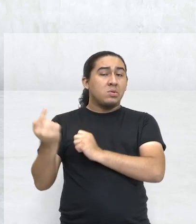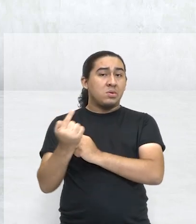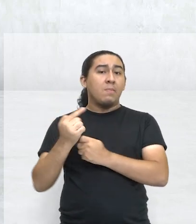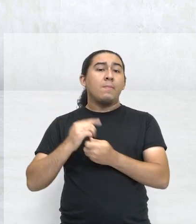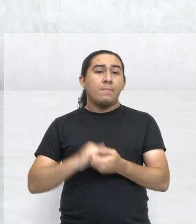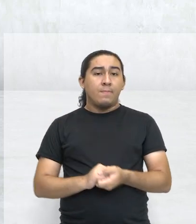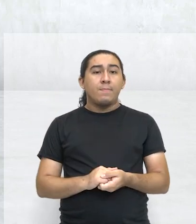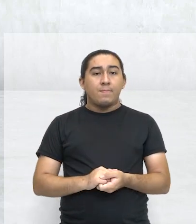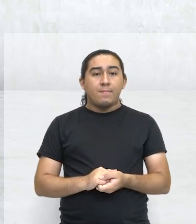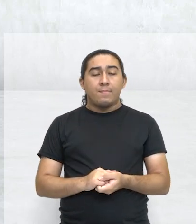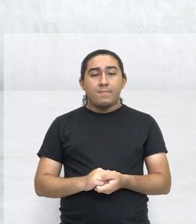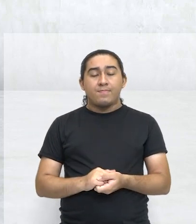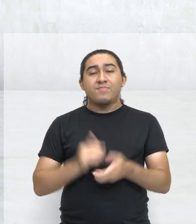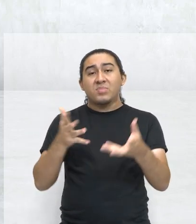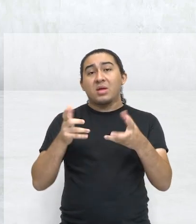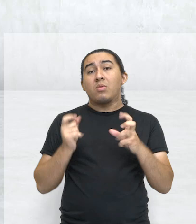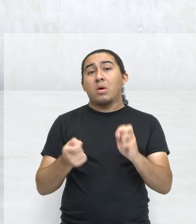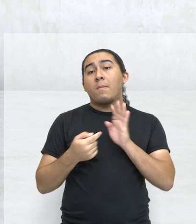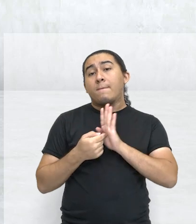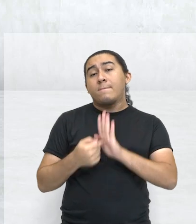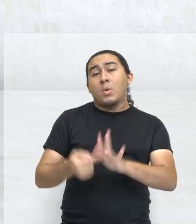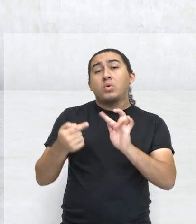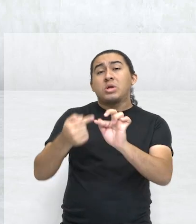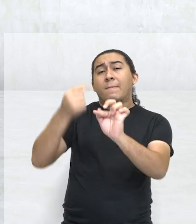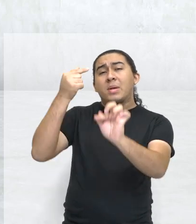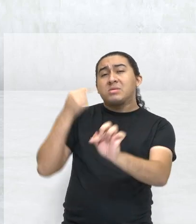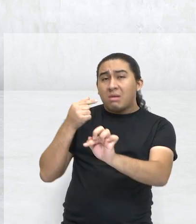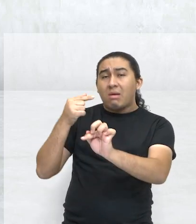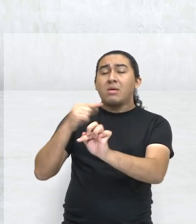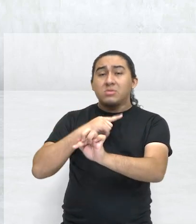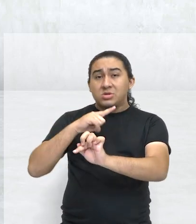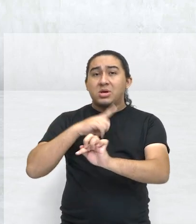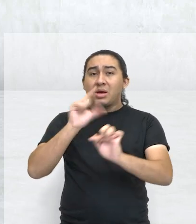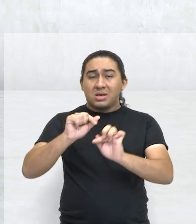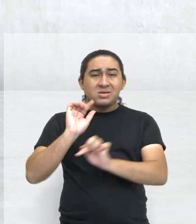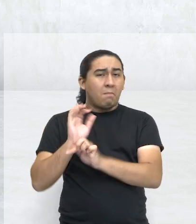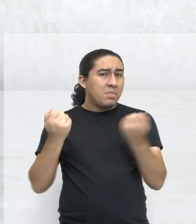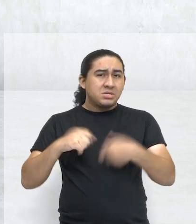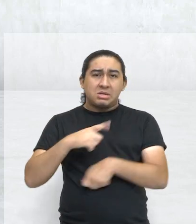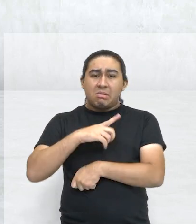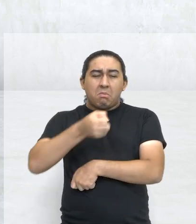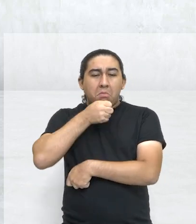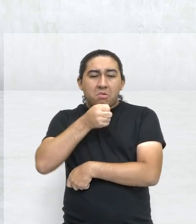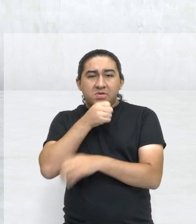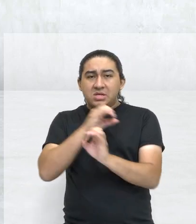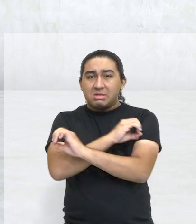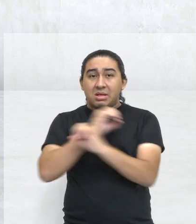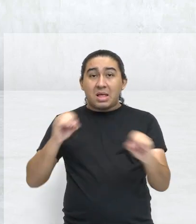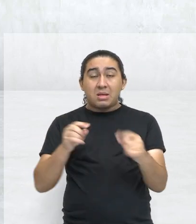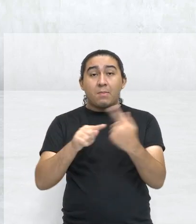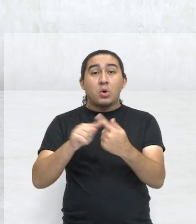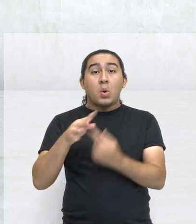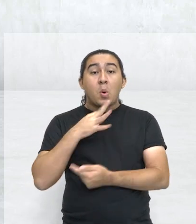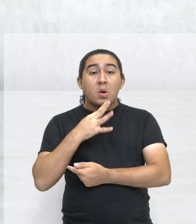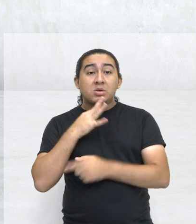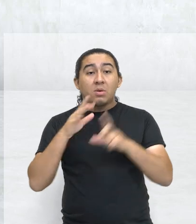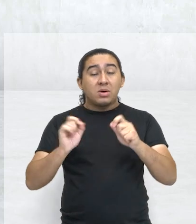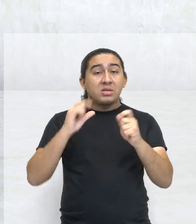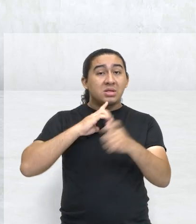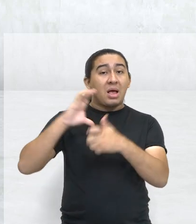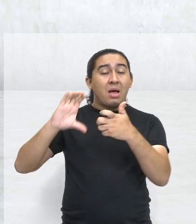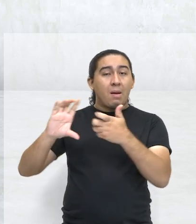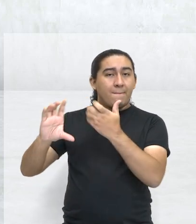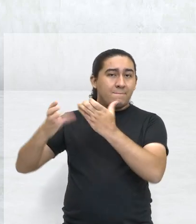fizessem silêncio, porque ele pegou o violão dele, cruzou as perninhas e cantou sem microfone.